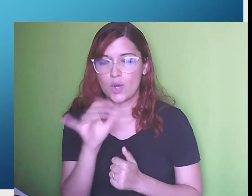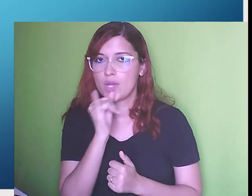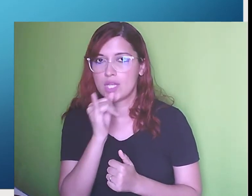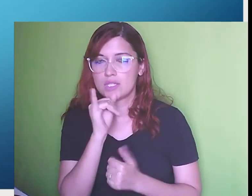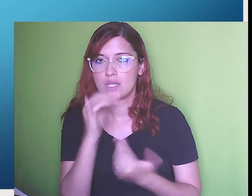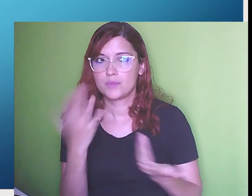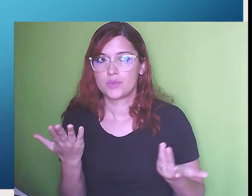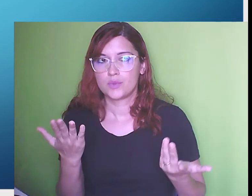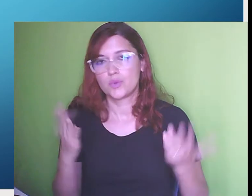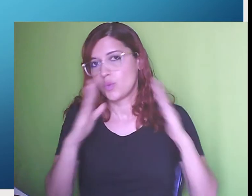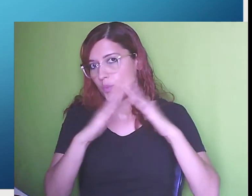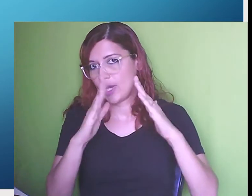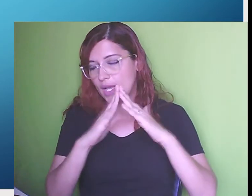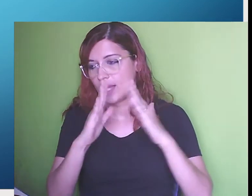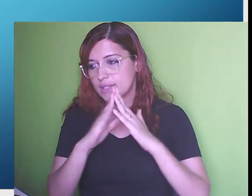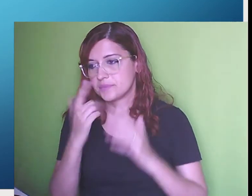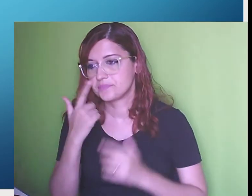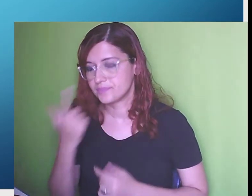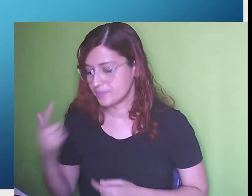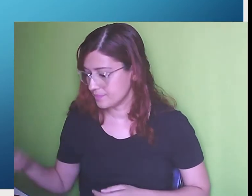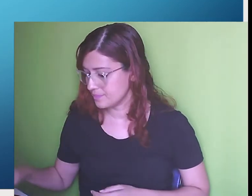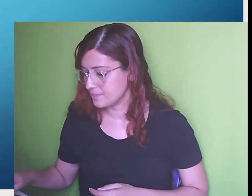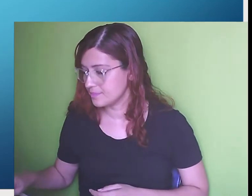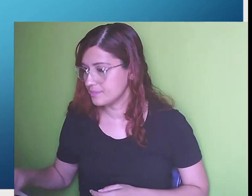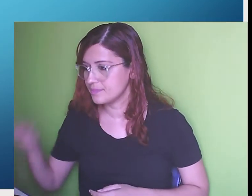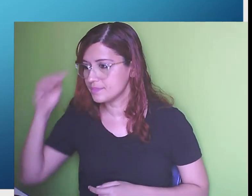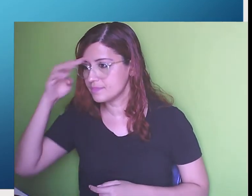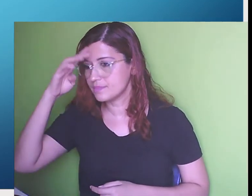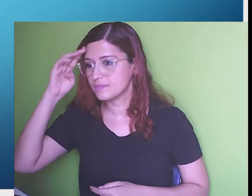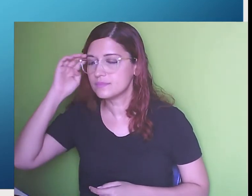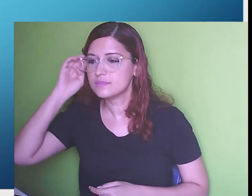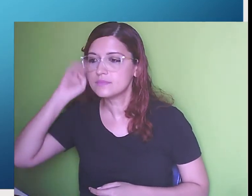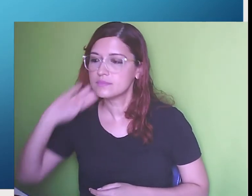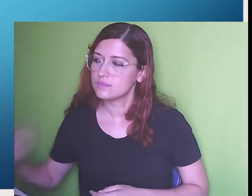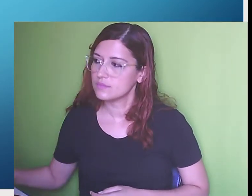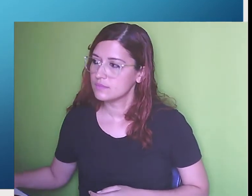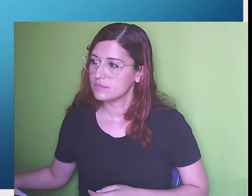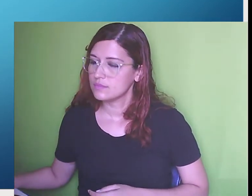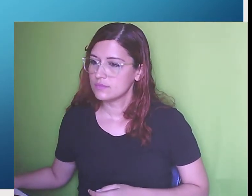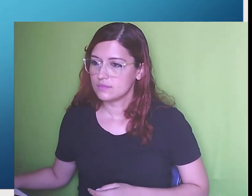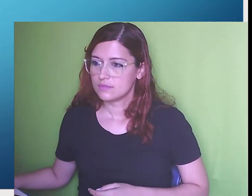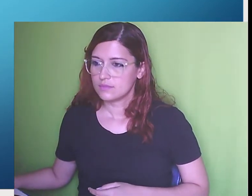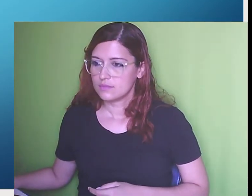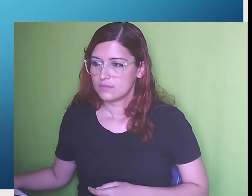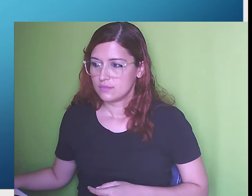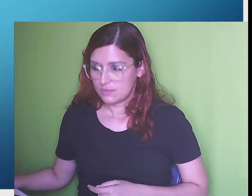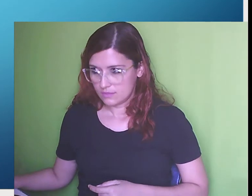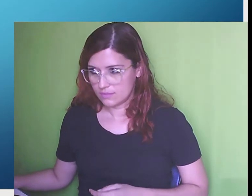Só um exemplo. Vamos supor que é o projeto de uma residência.